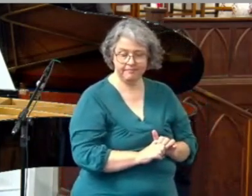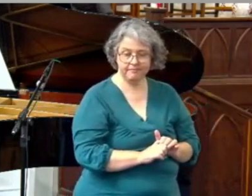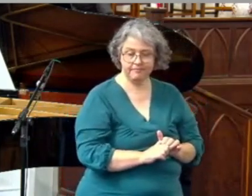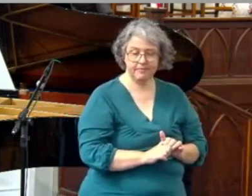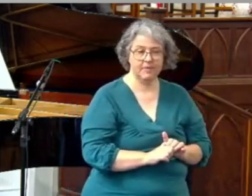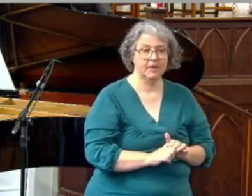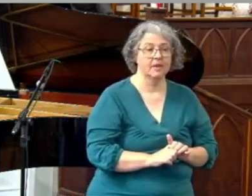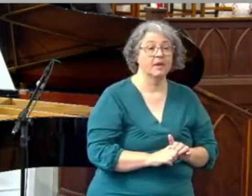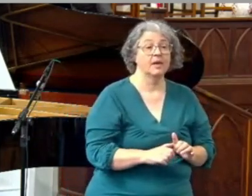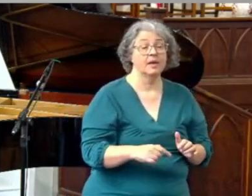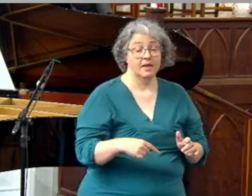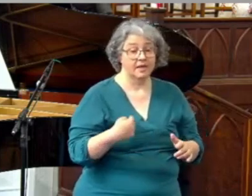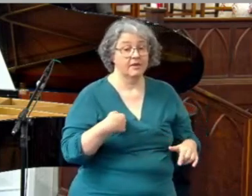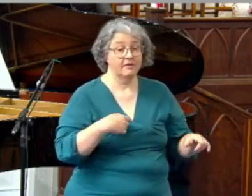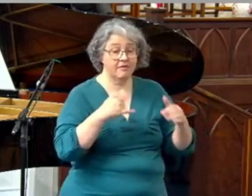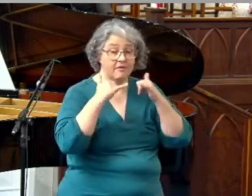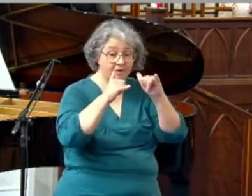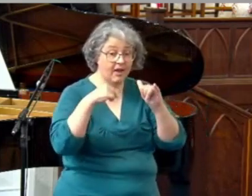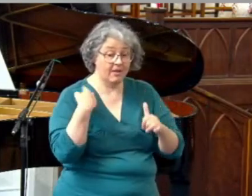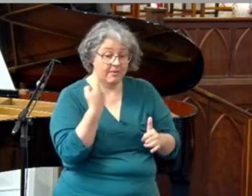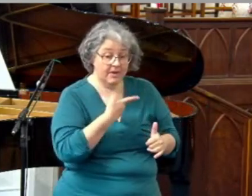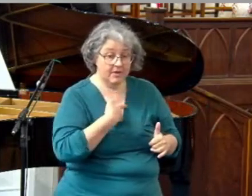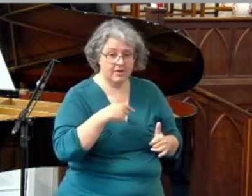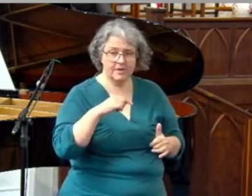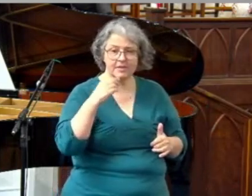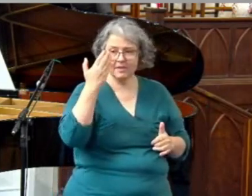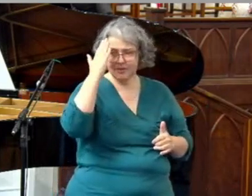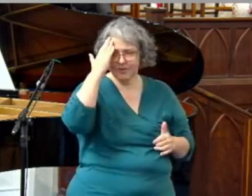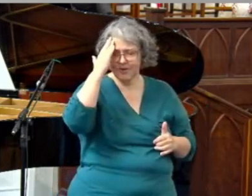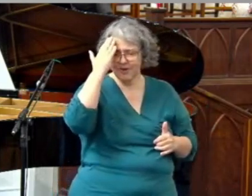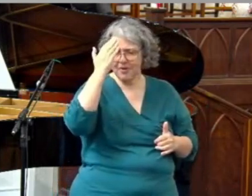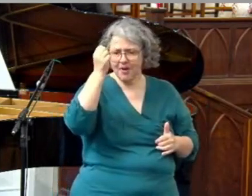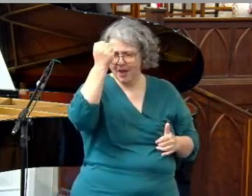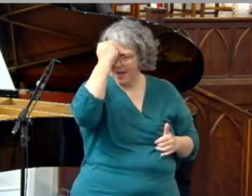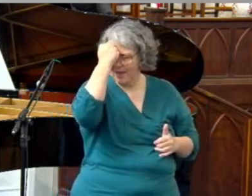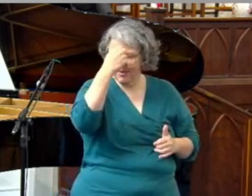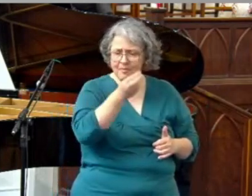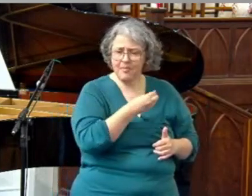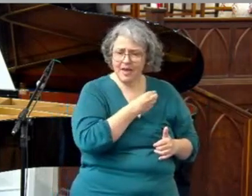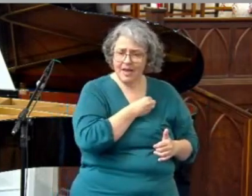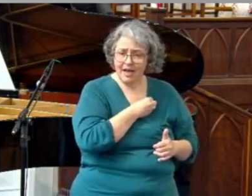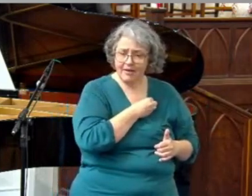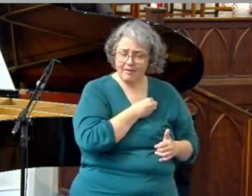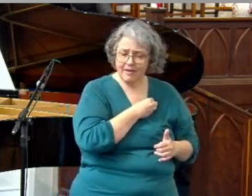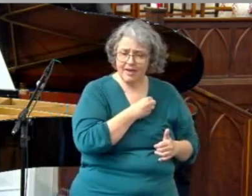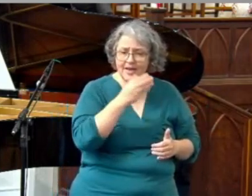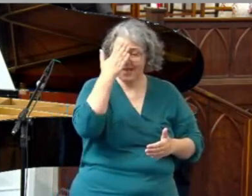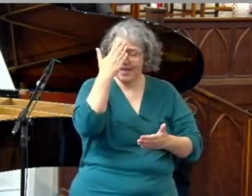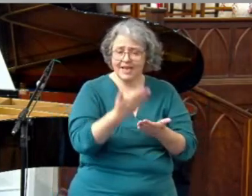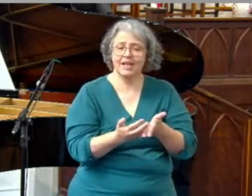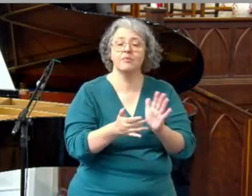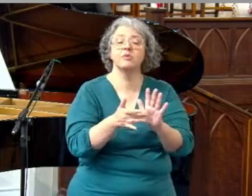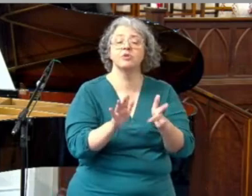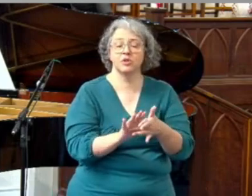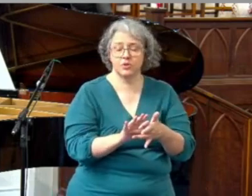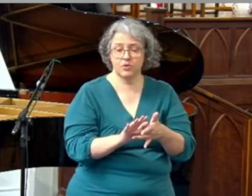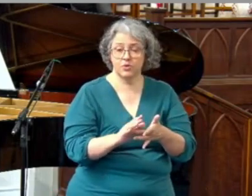nos arrependermos dos nossos pecados e crermos em Cristo Jesus como nosso único e suficiente Salvador.